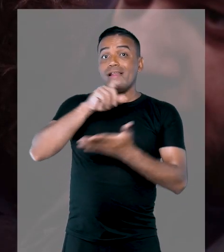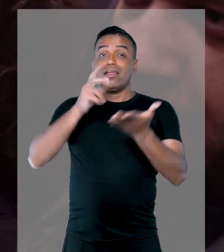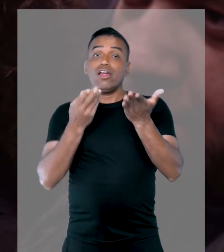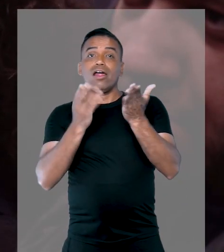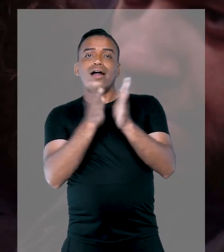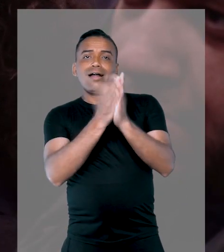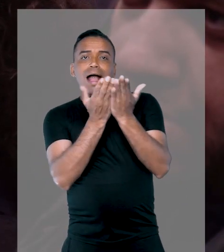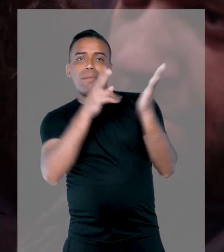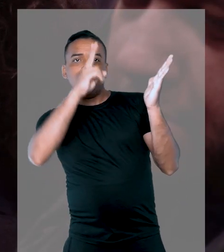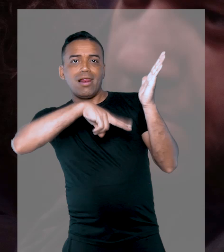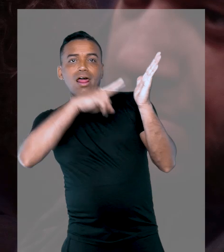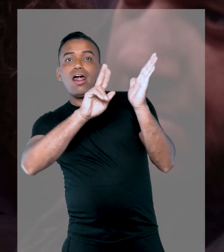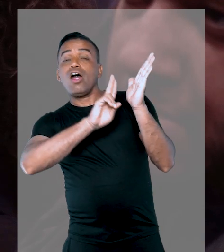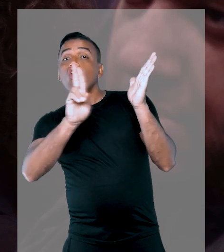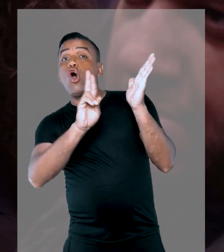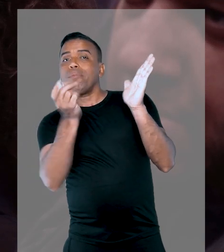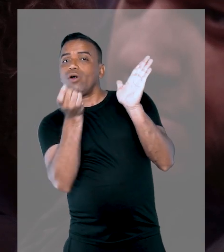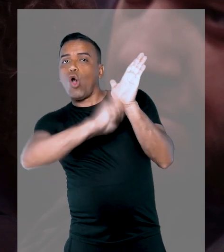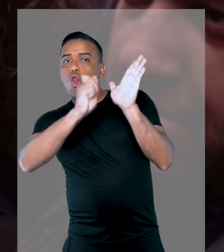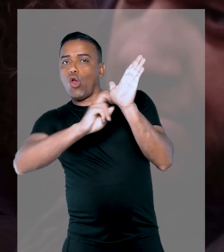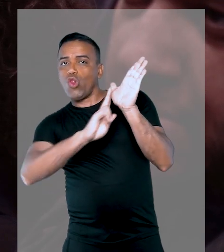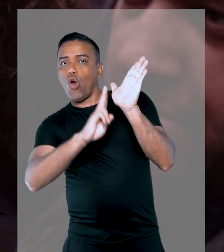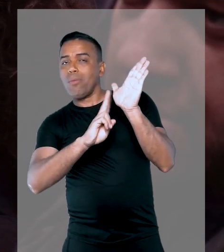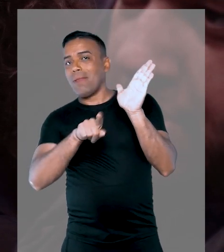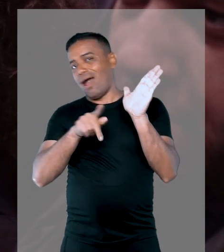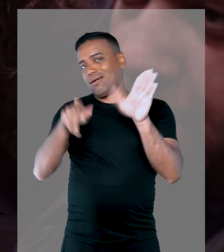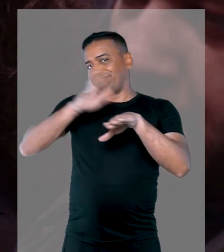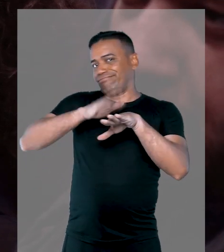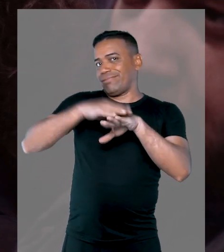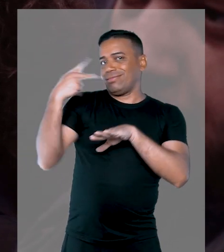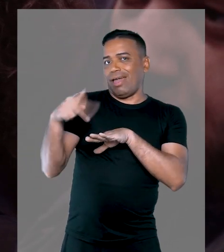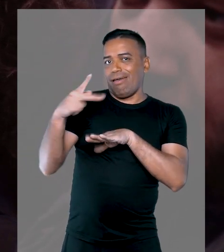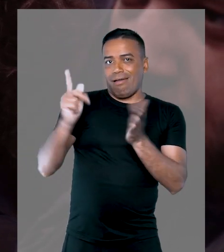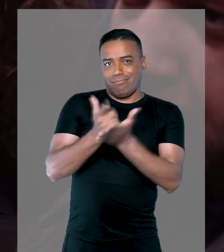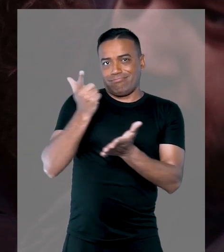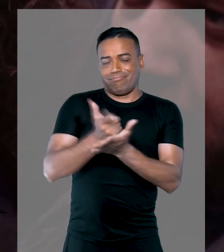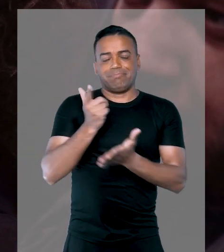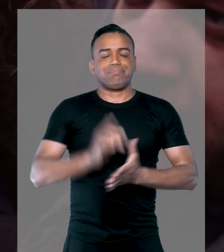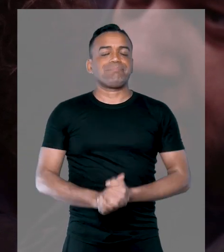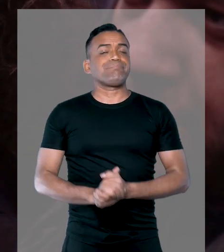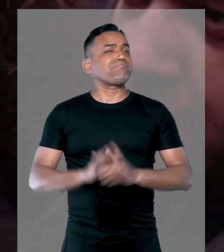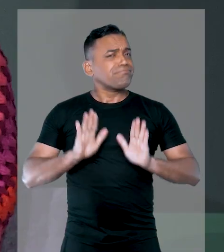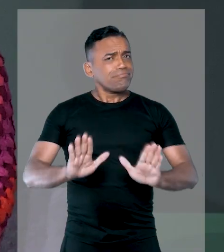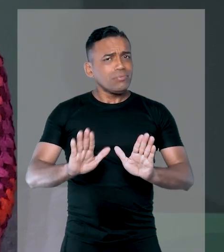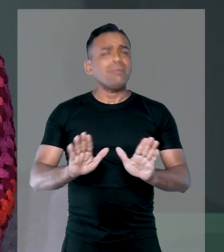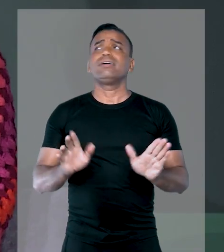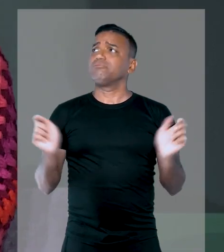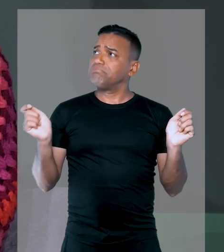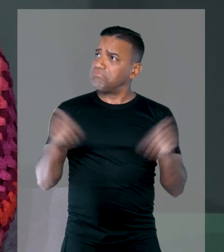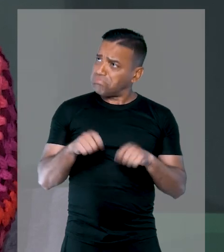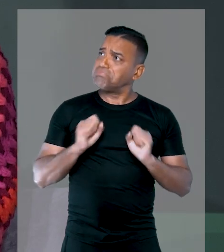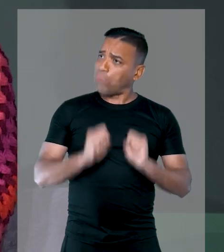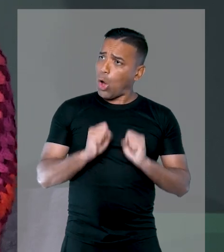para dizer que era dele. O público assiste atentamente à fala de Letícia. Posso dizer